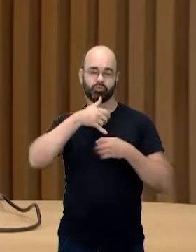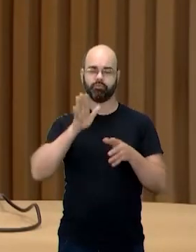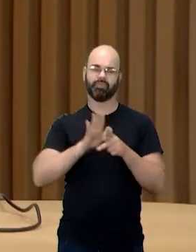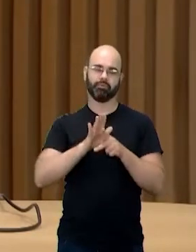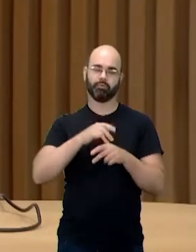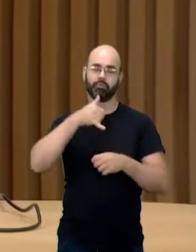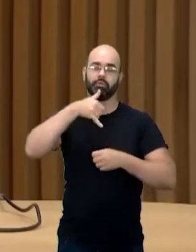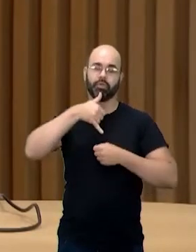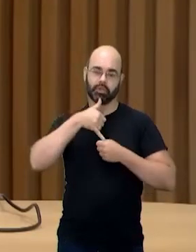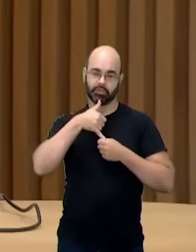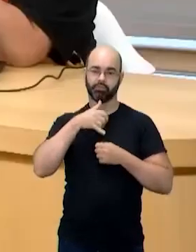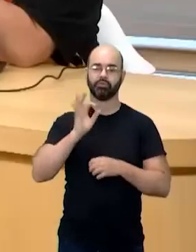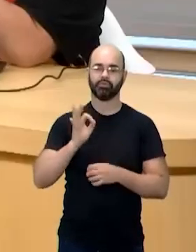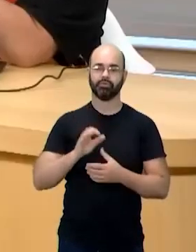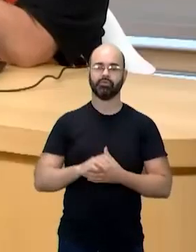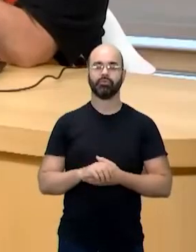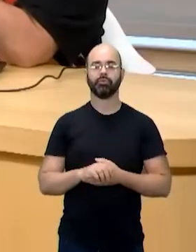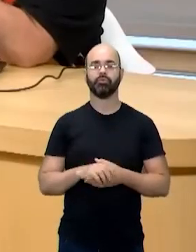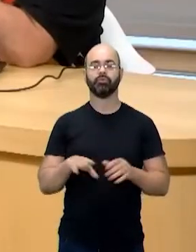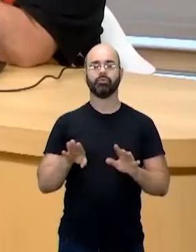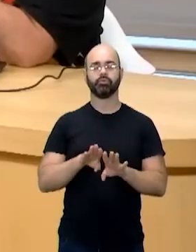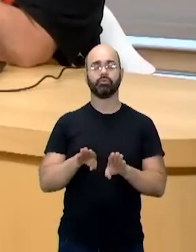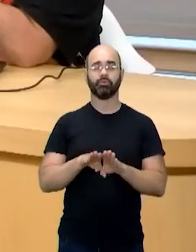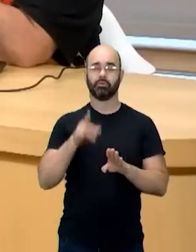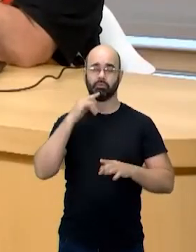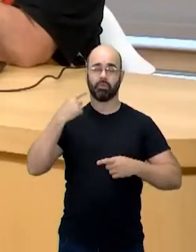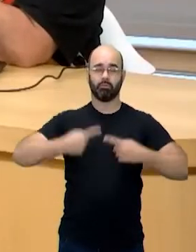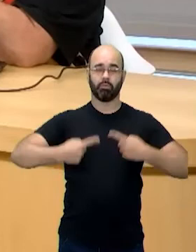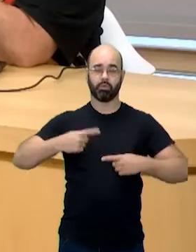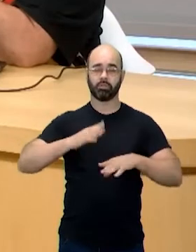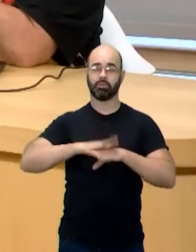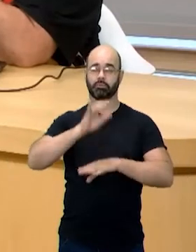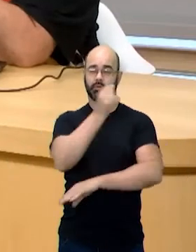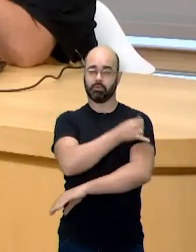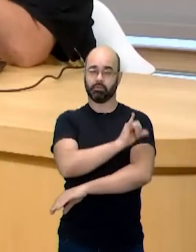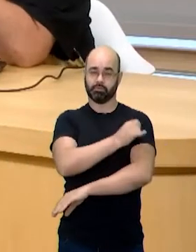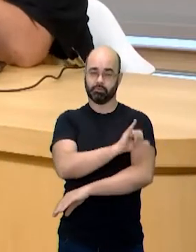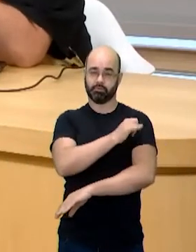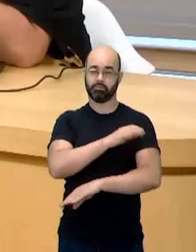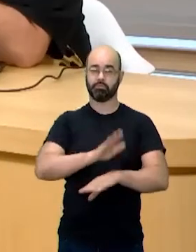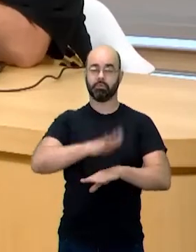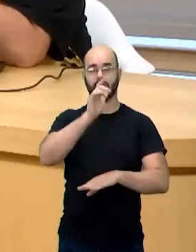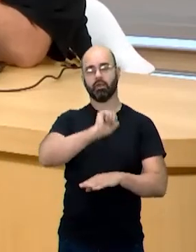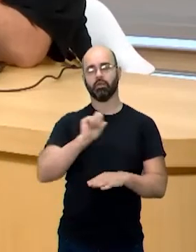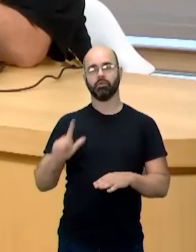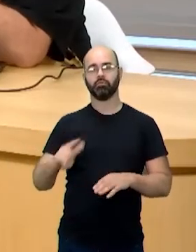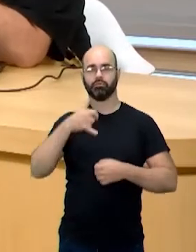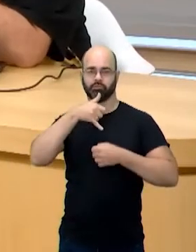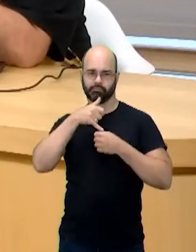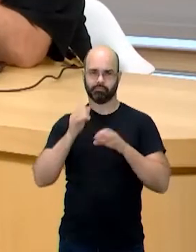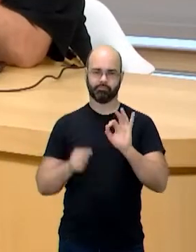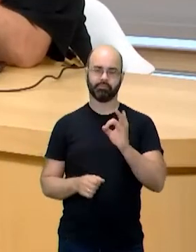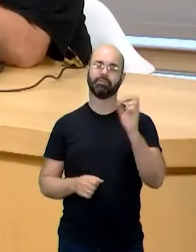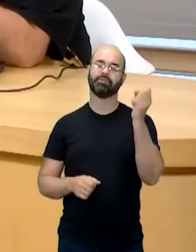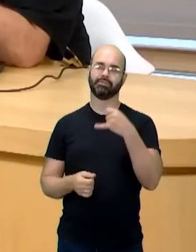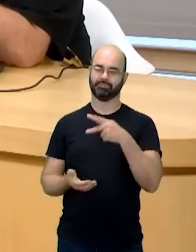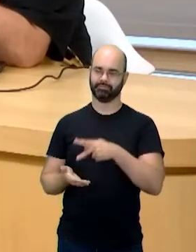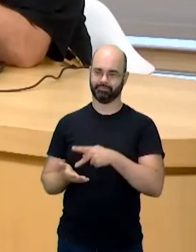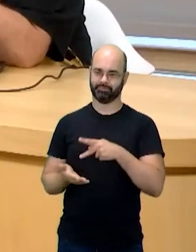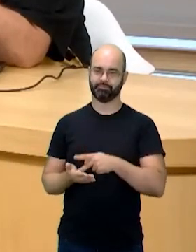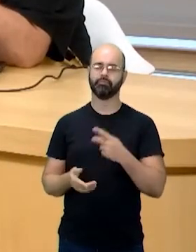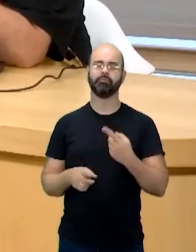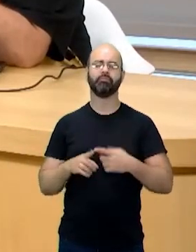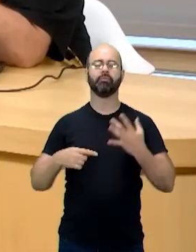do Sul, né? E acabou... Gaúcho, mas ele acabou fazendo mais política no Rio de Janeiro do que propriamente no Rio Grande do Sul. Agora, eu estou chamando a sua atenção aqui porque ela